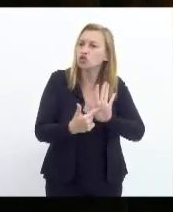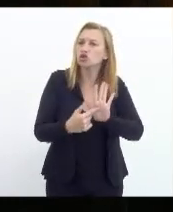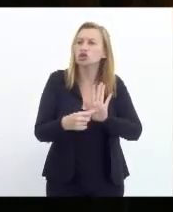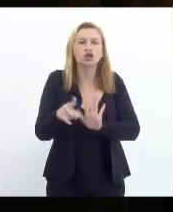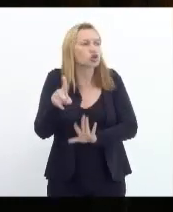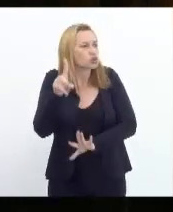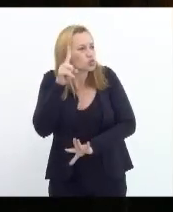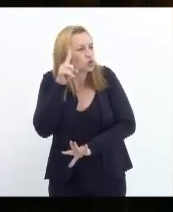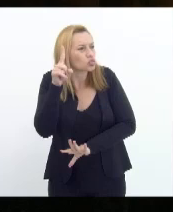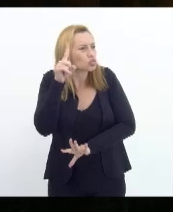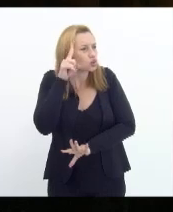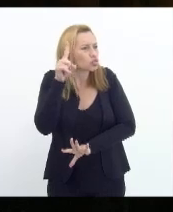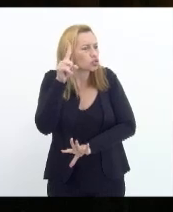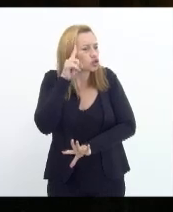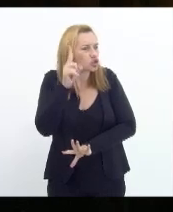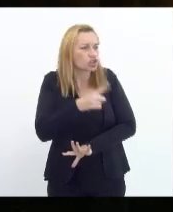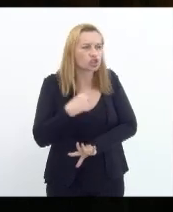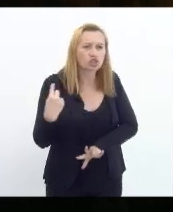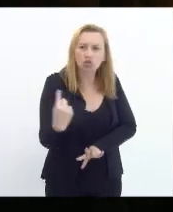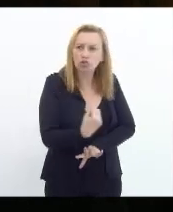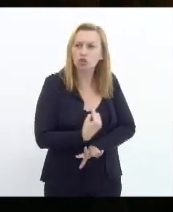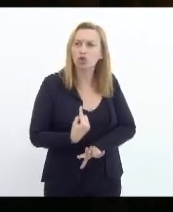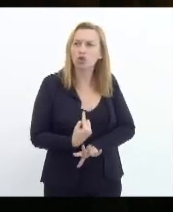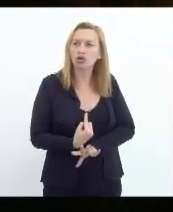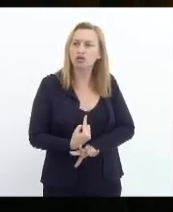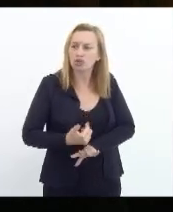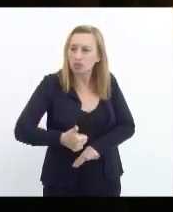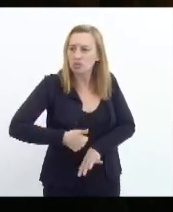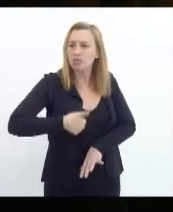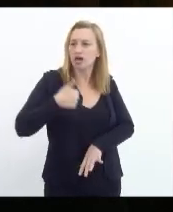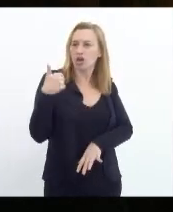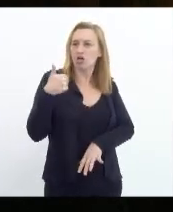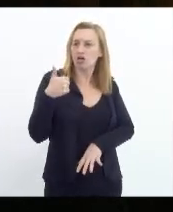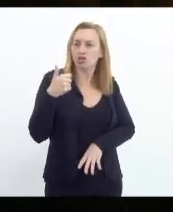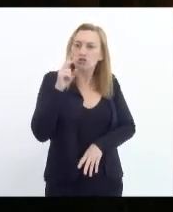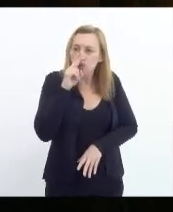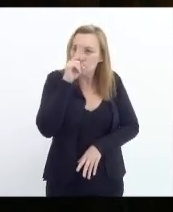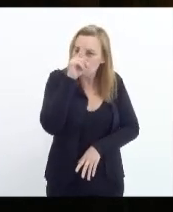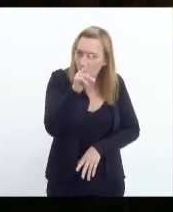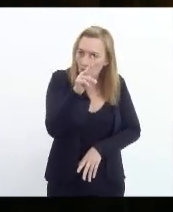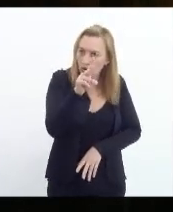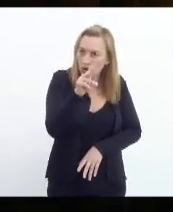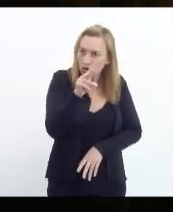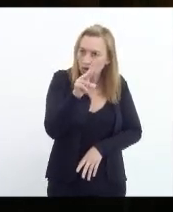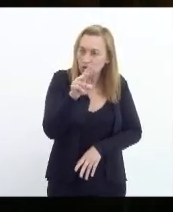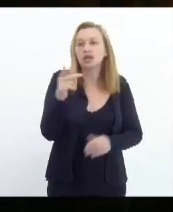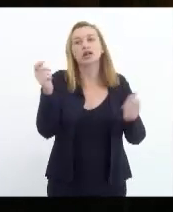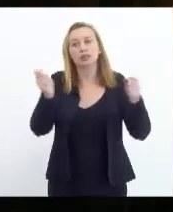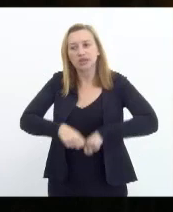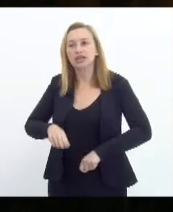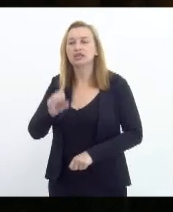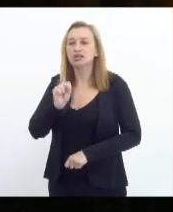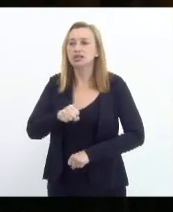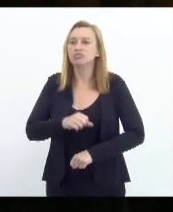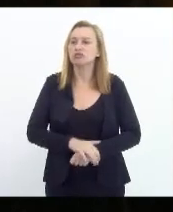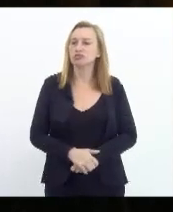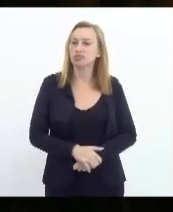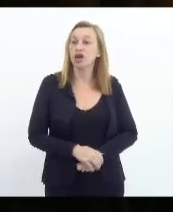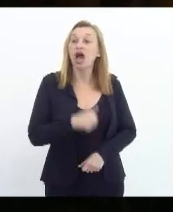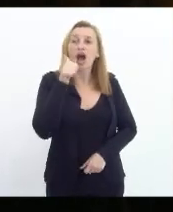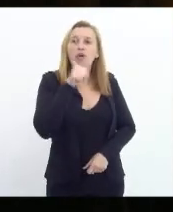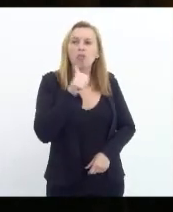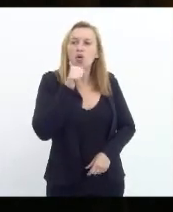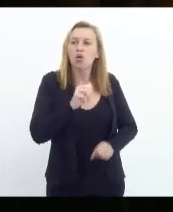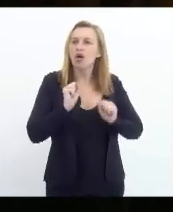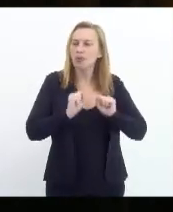diuturnamente que nós somos melhores mais fortes e mais capazes a